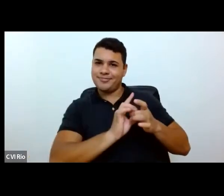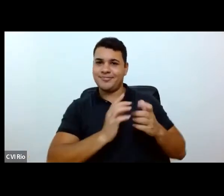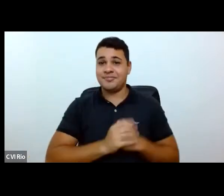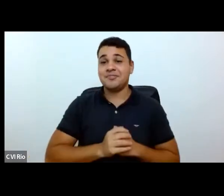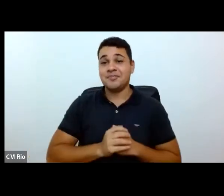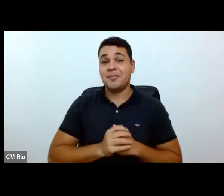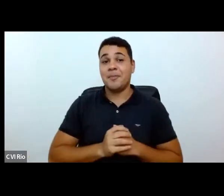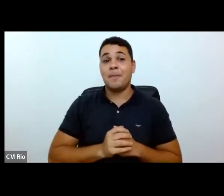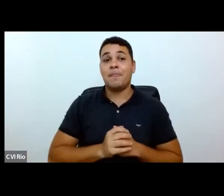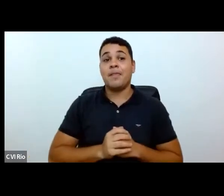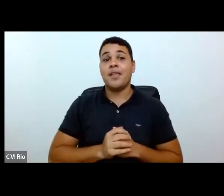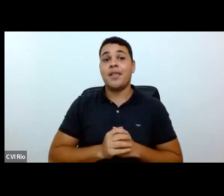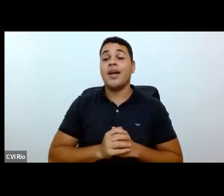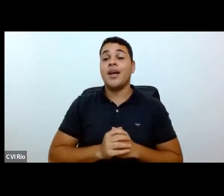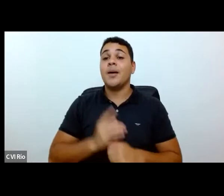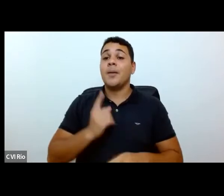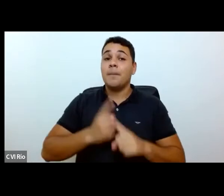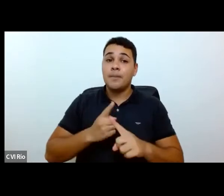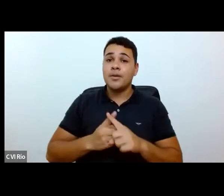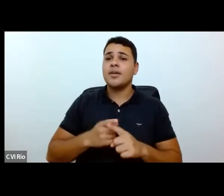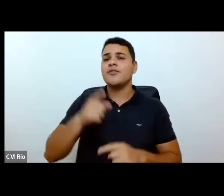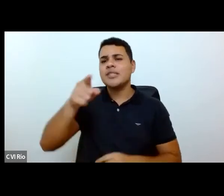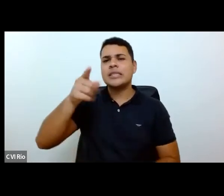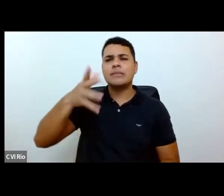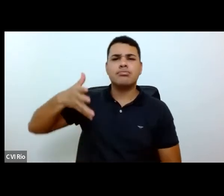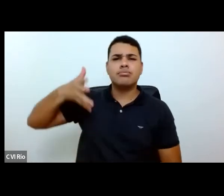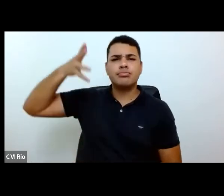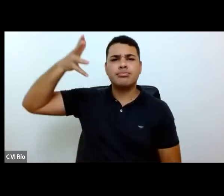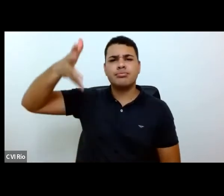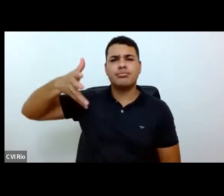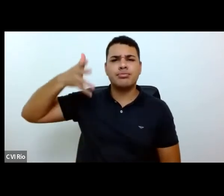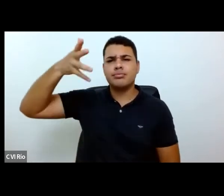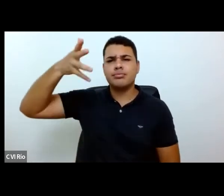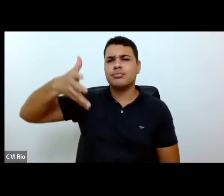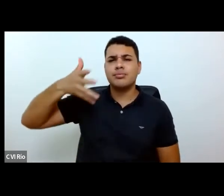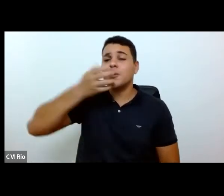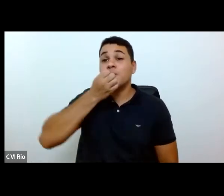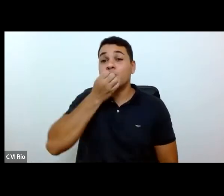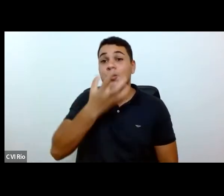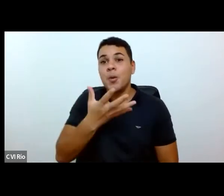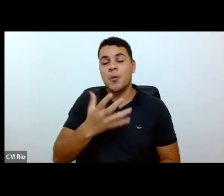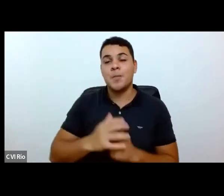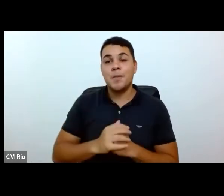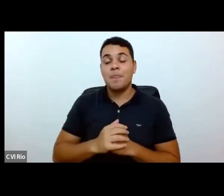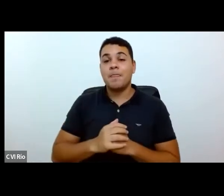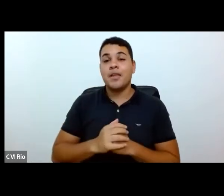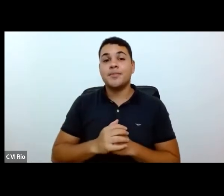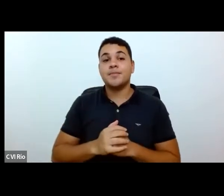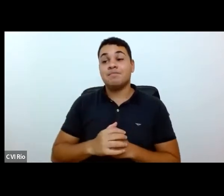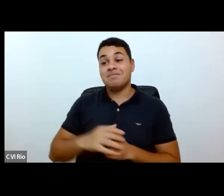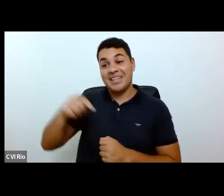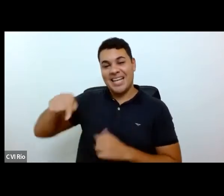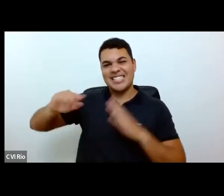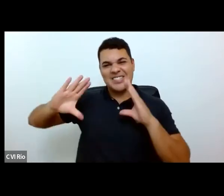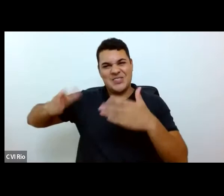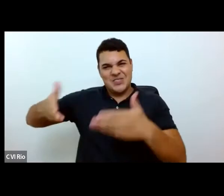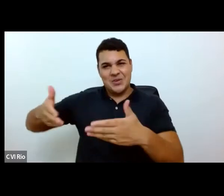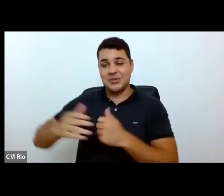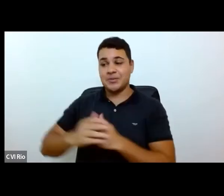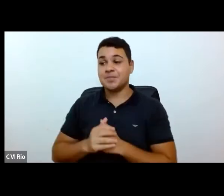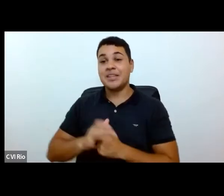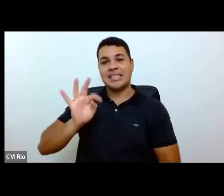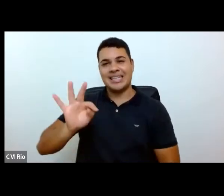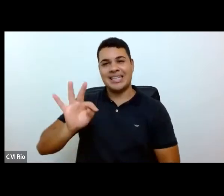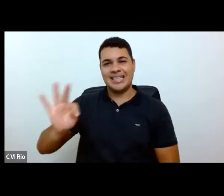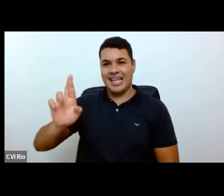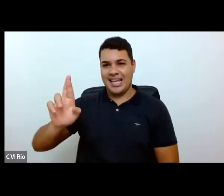glorioso, né, todos os elementos da sua fala, muito bom essa troca. Além do Fórum TTRJ, a gente tem também a